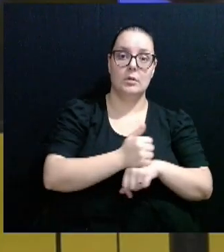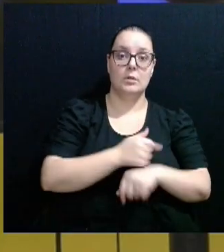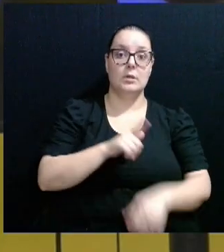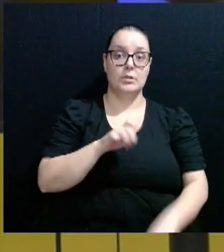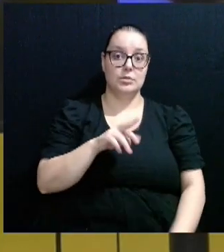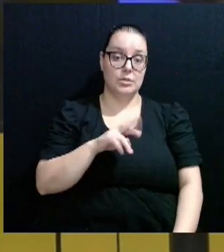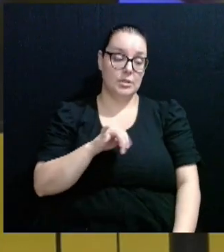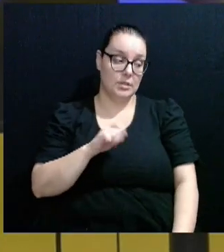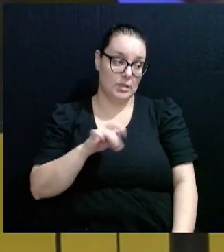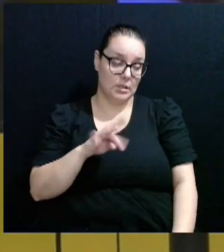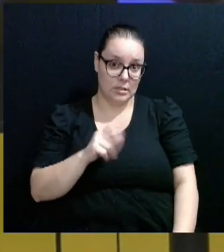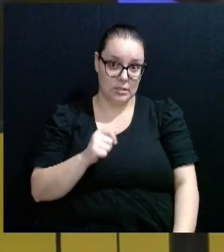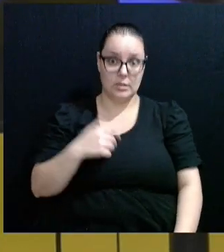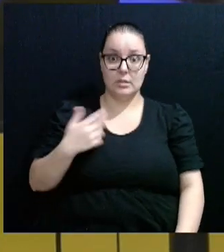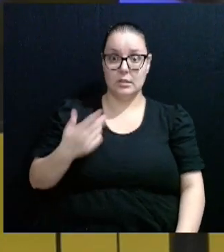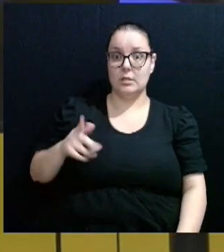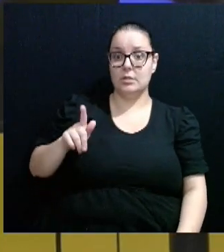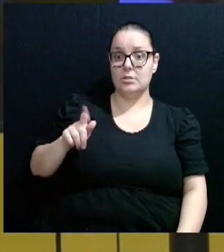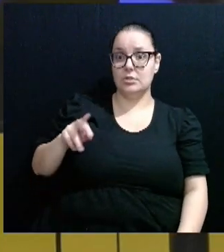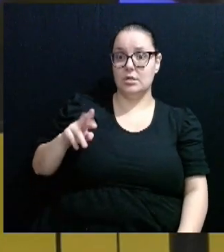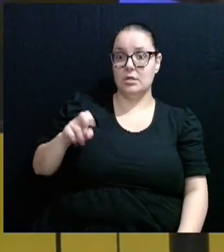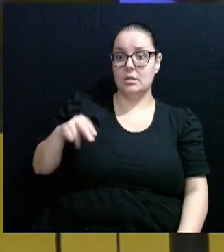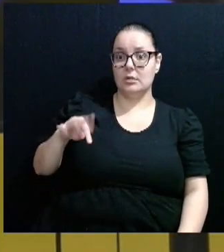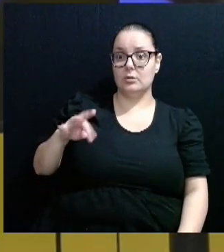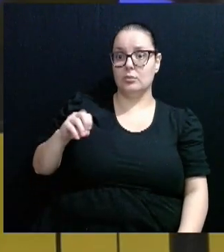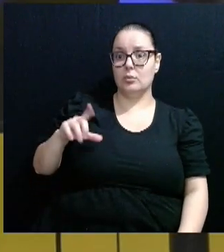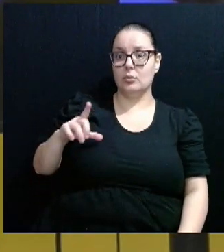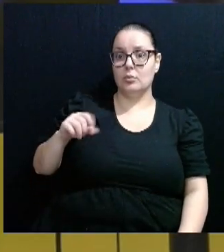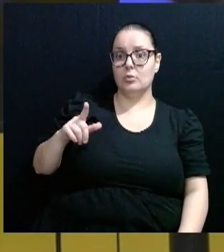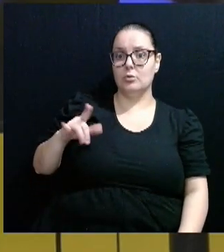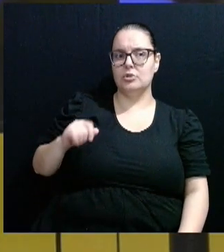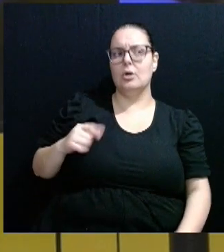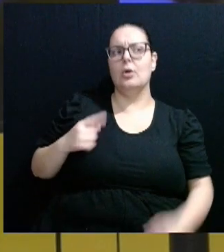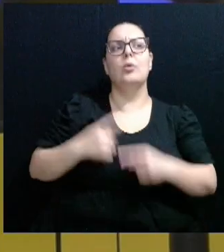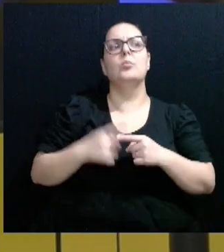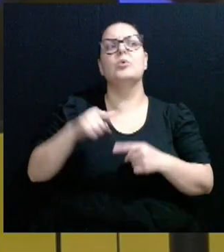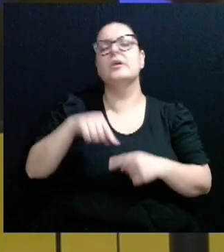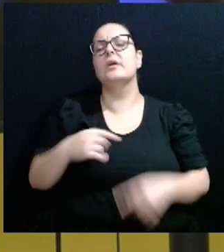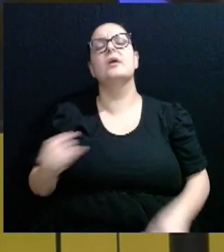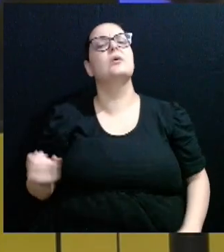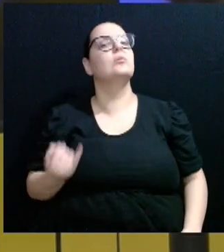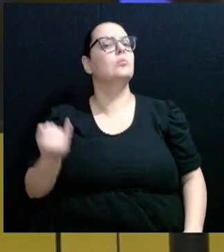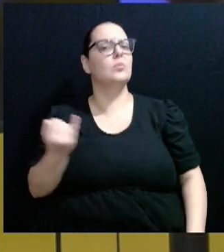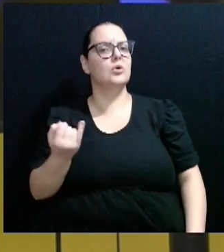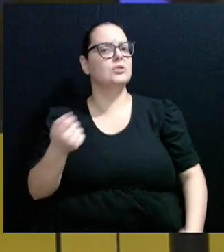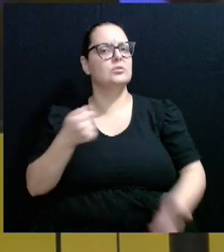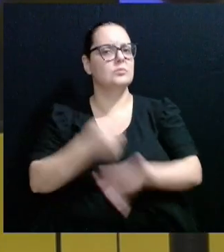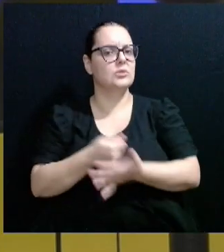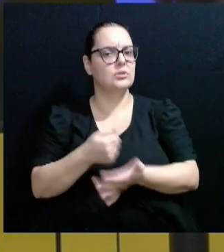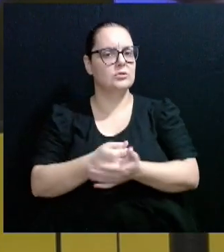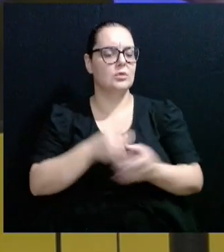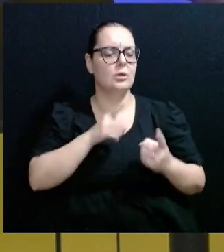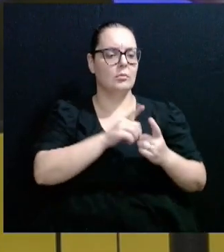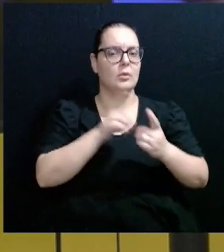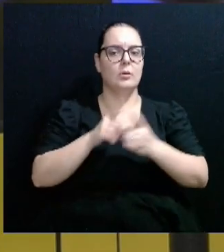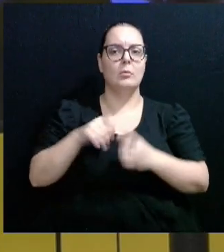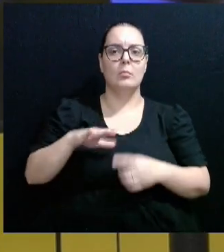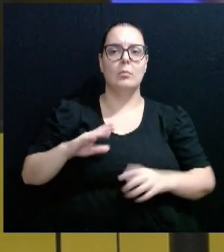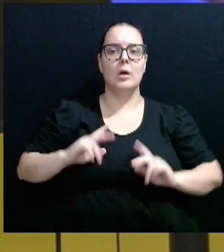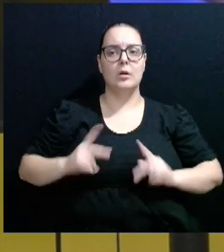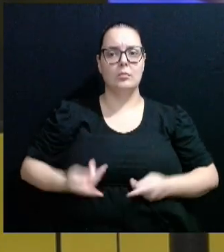e gerontologia. Por que esse ponto ele é tão importante para garantir um atendimento mais humano e